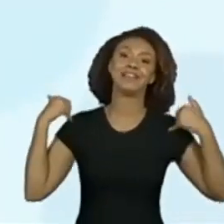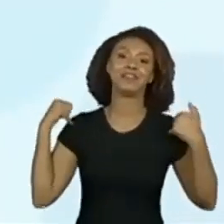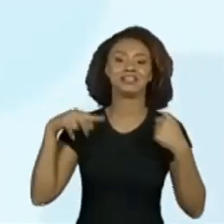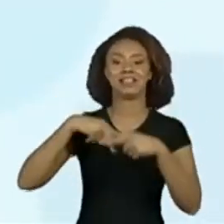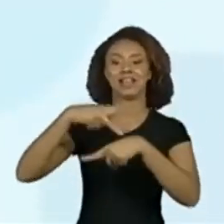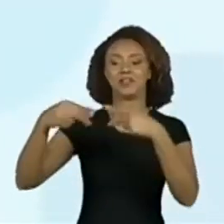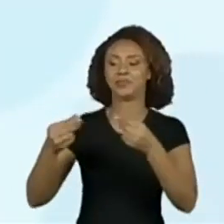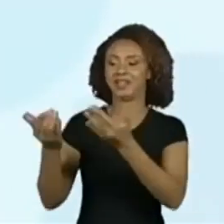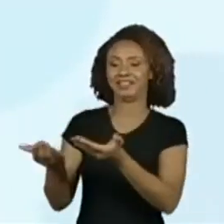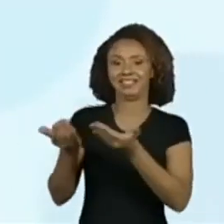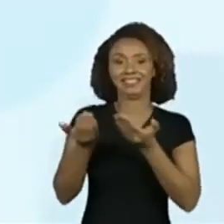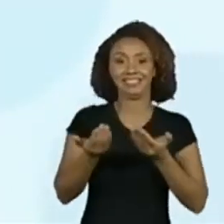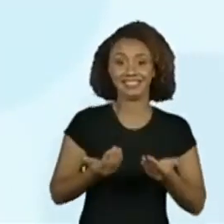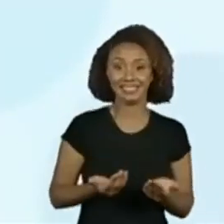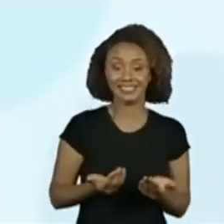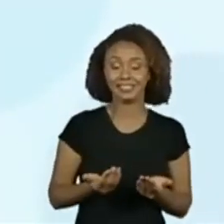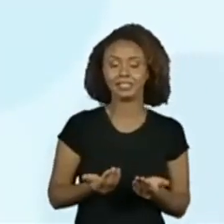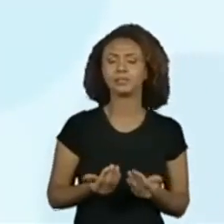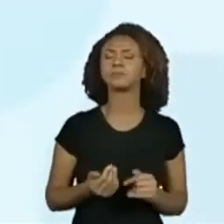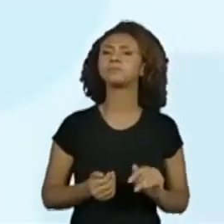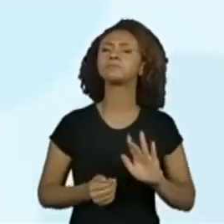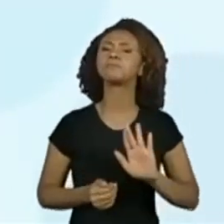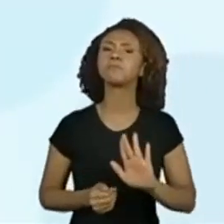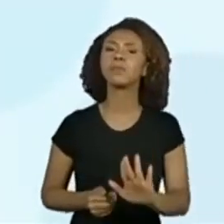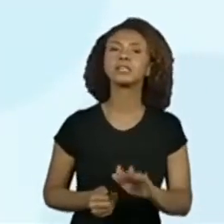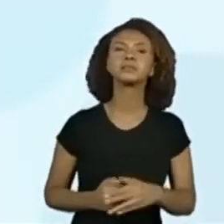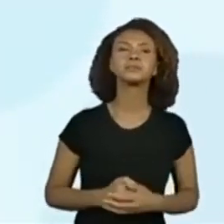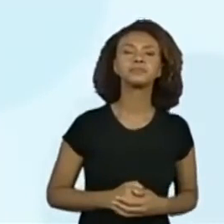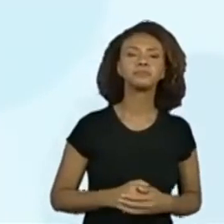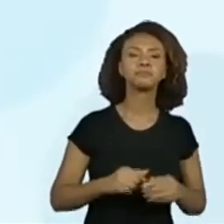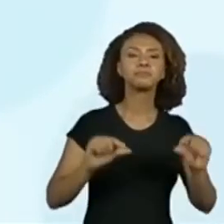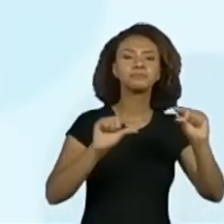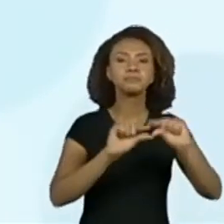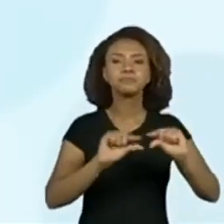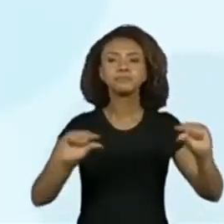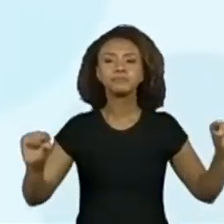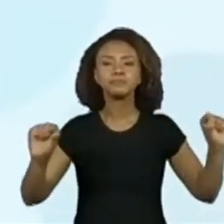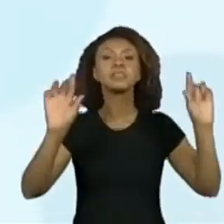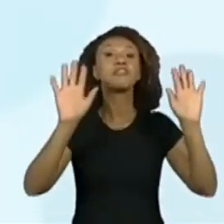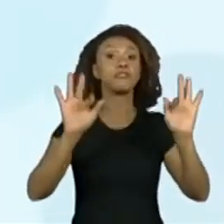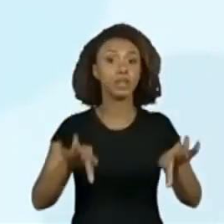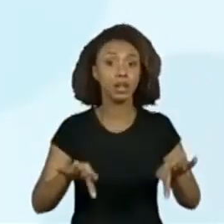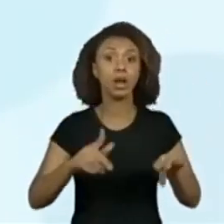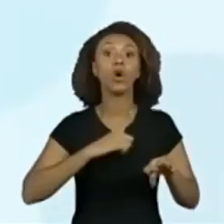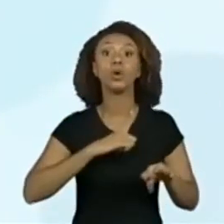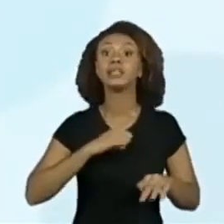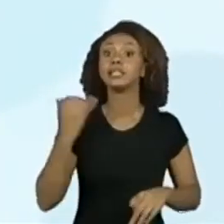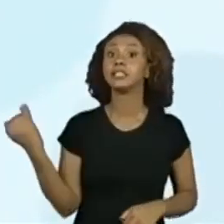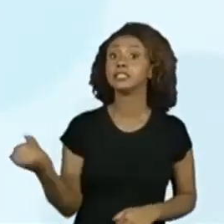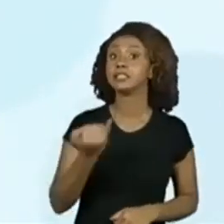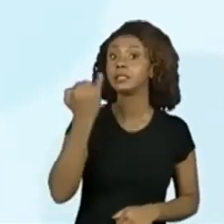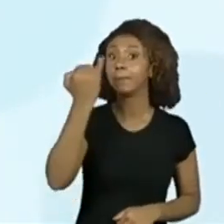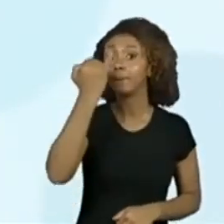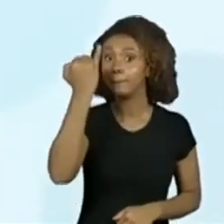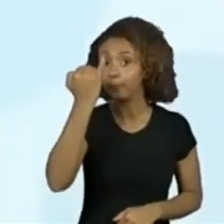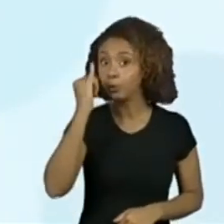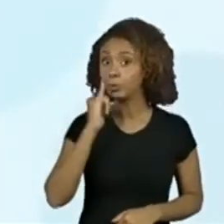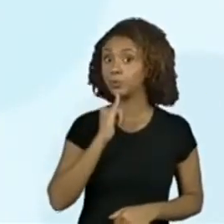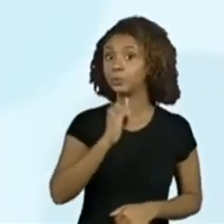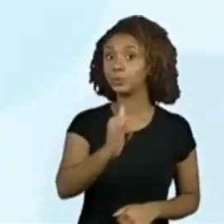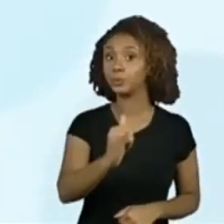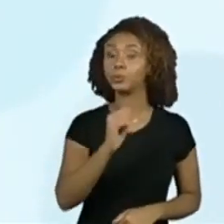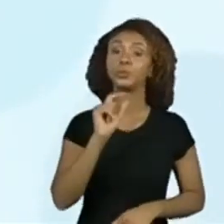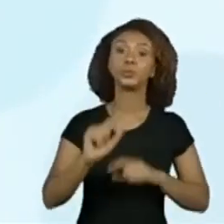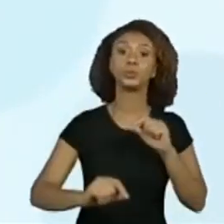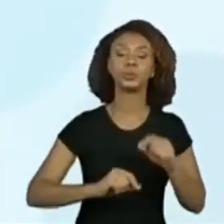diz ali mas olha o finalzinho traz uma uma informação muito importante Diz